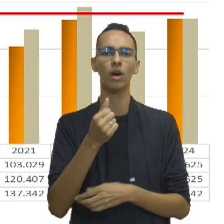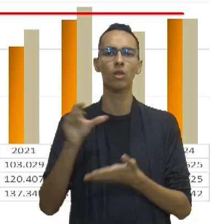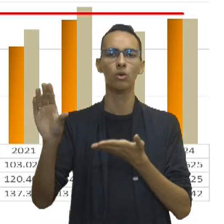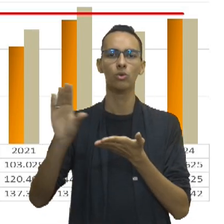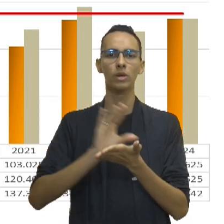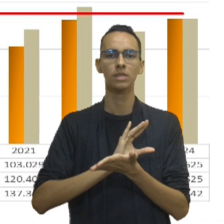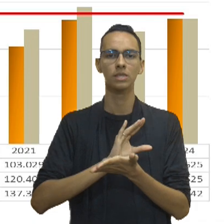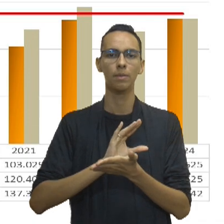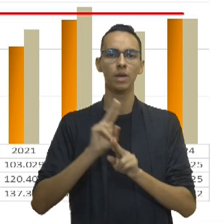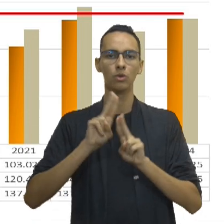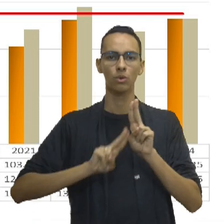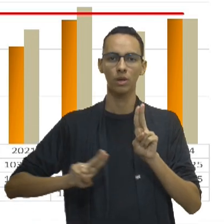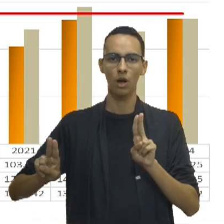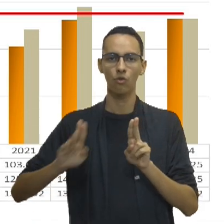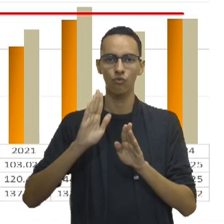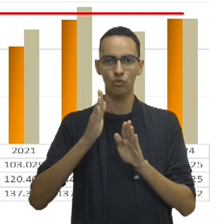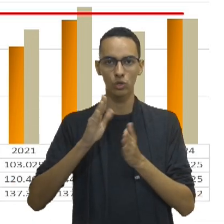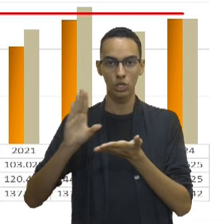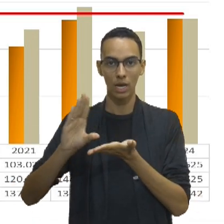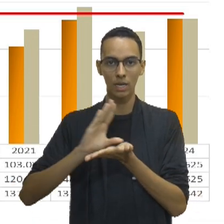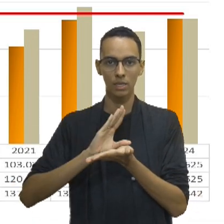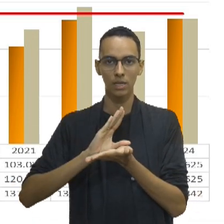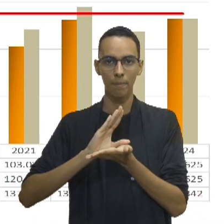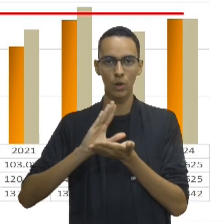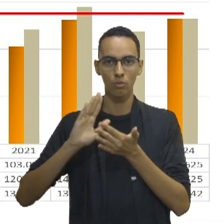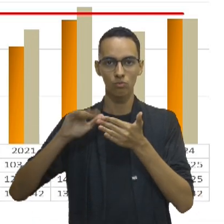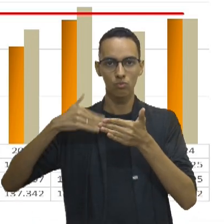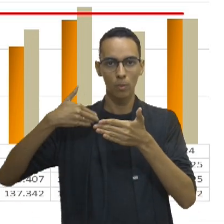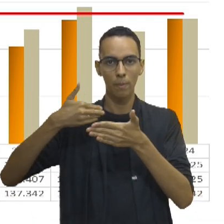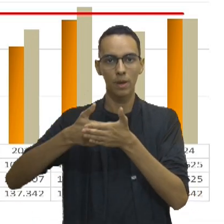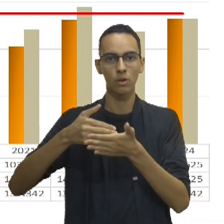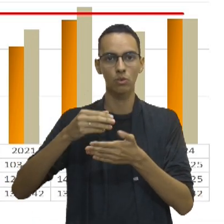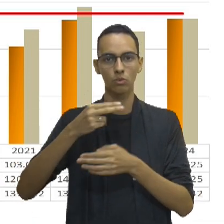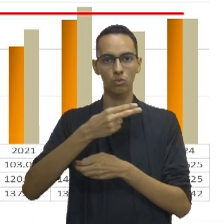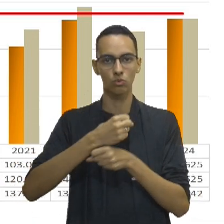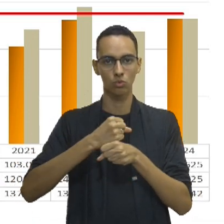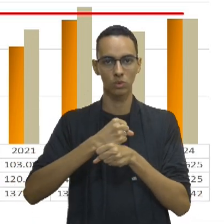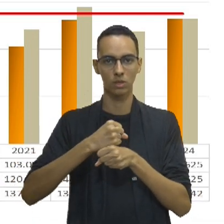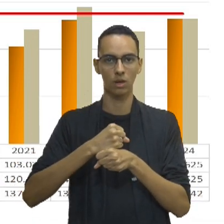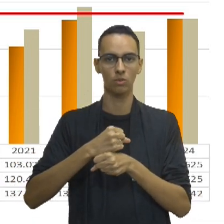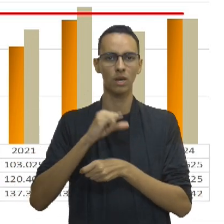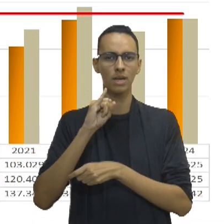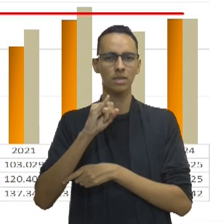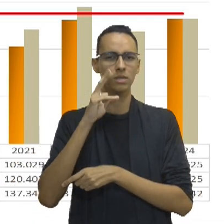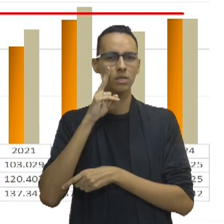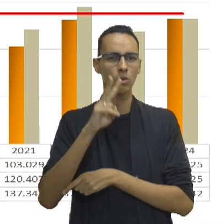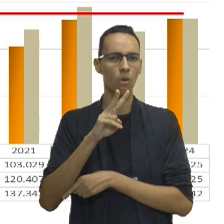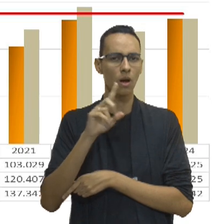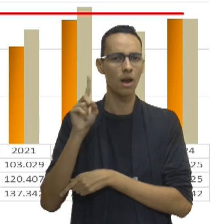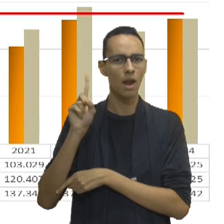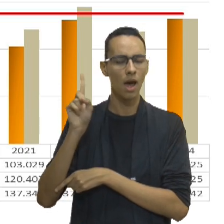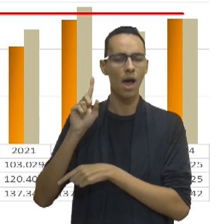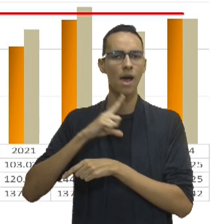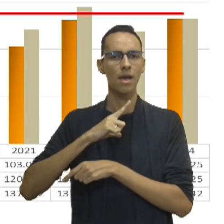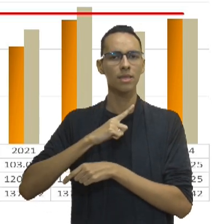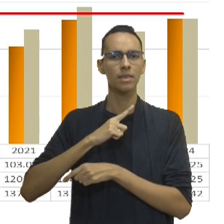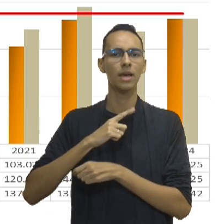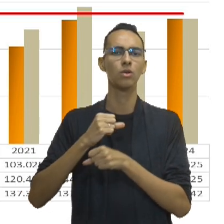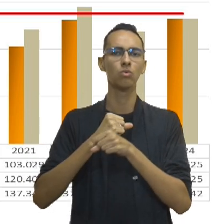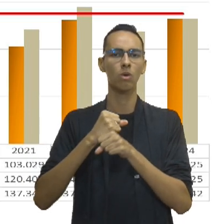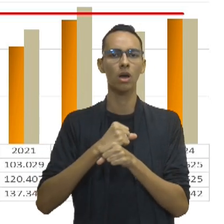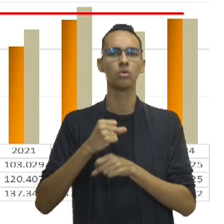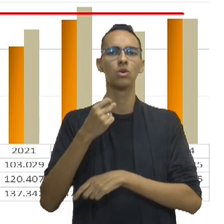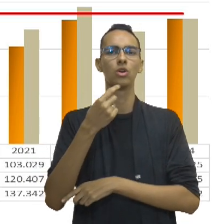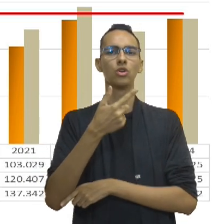universidade recebeu ao longo desses anos. Se a gente olhar ali em 2015, 2016, que foram as informações que o professor